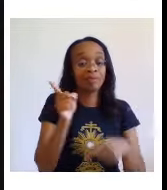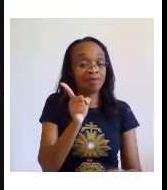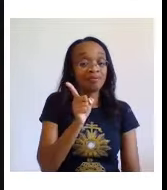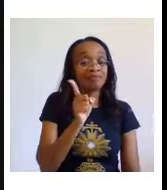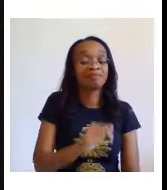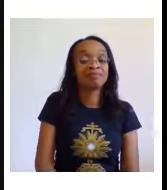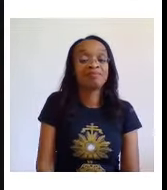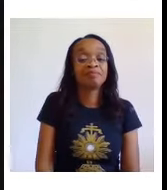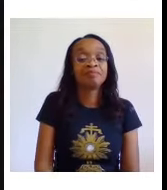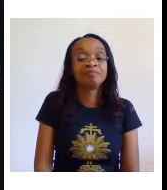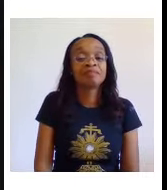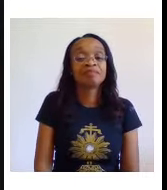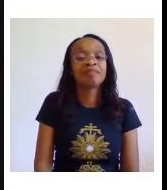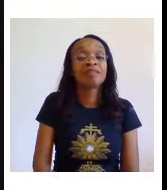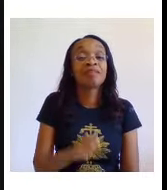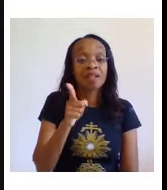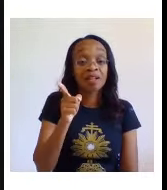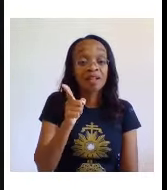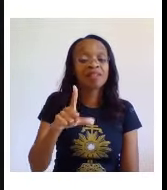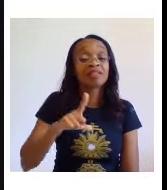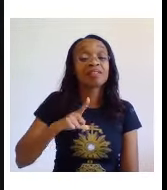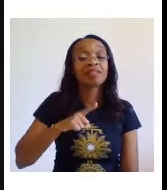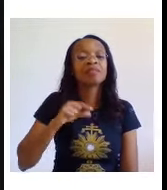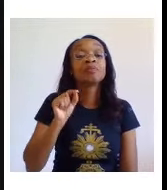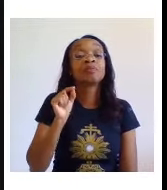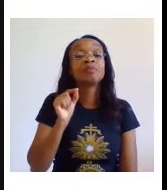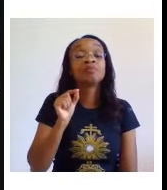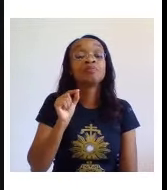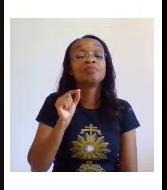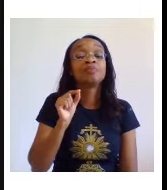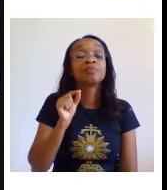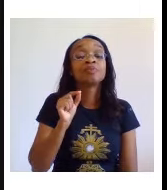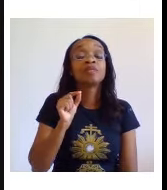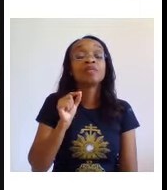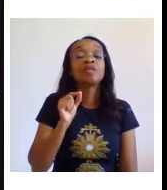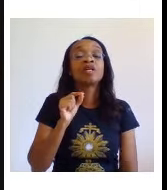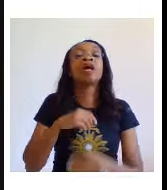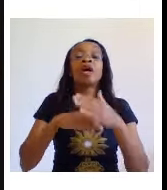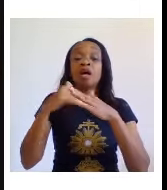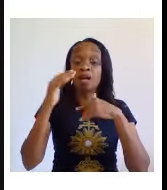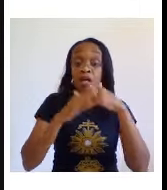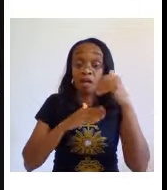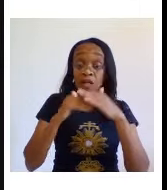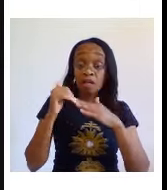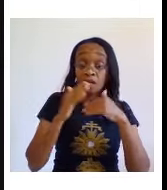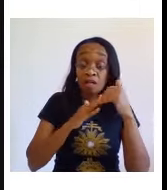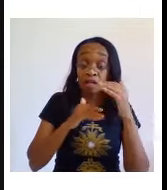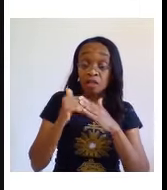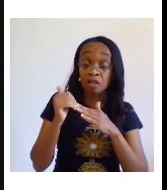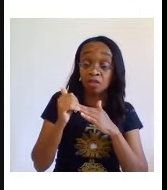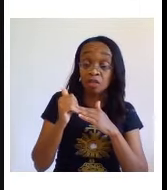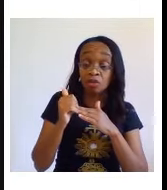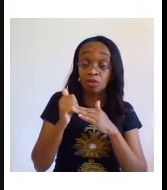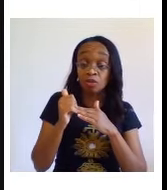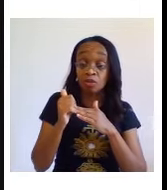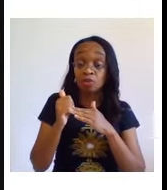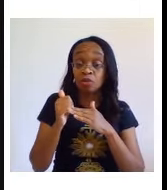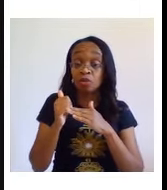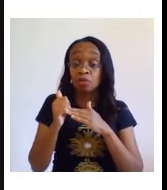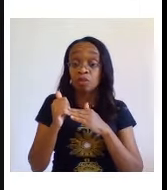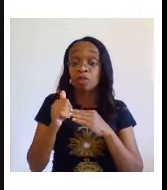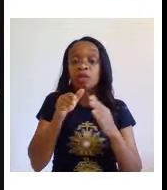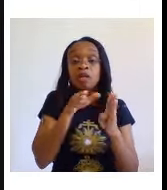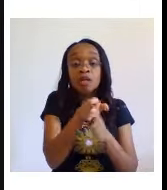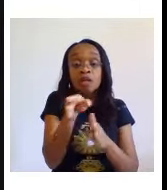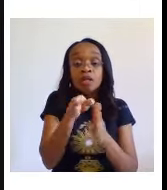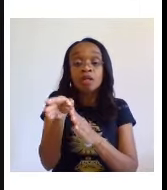Lá você vai ter várias ações direcionadas a depender do grupo